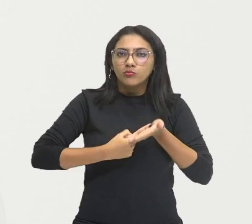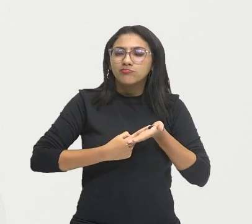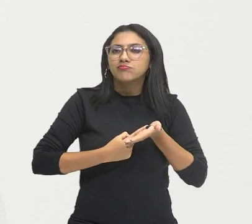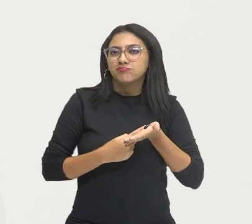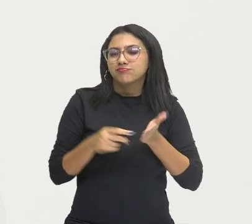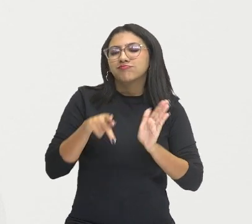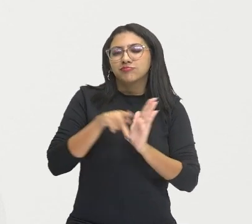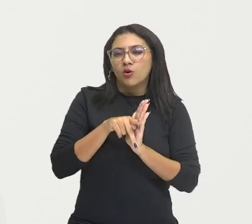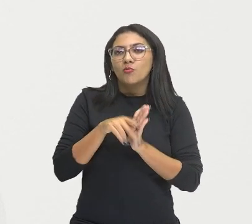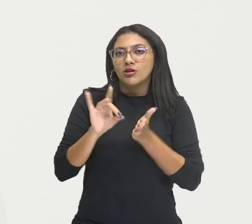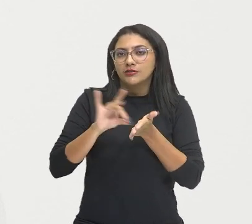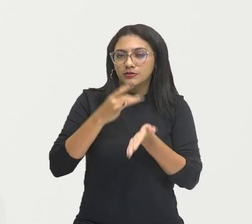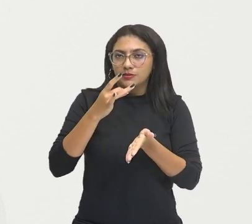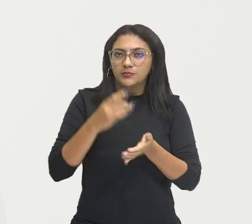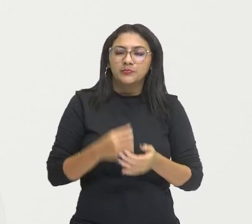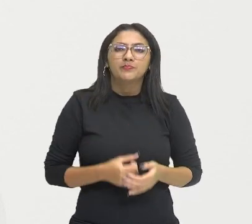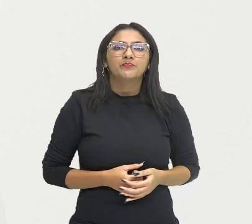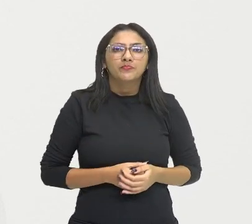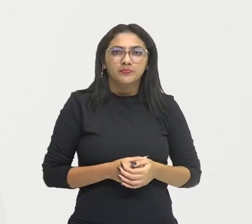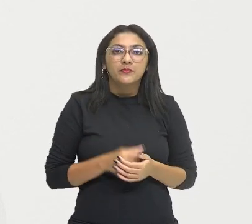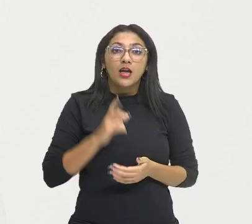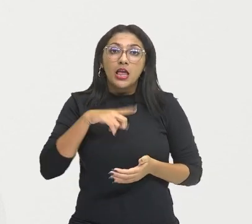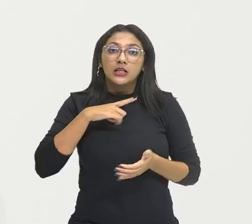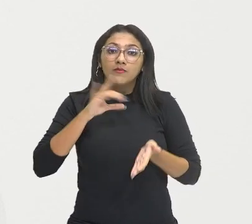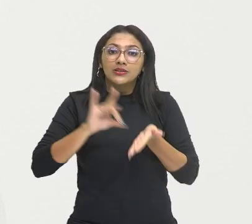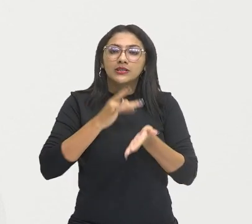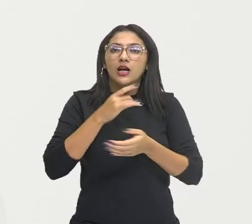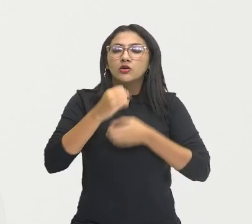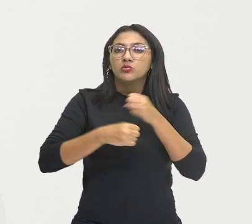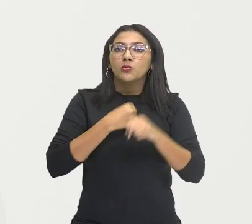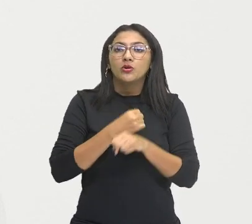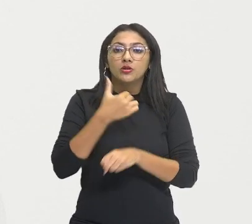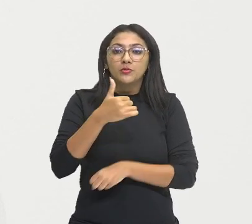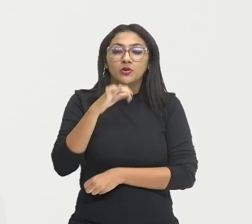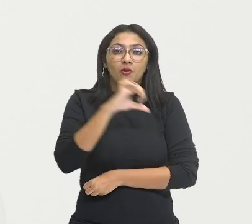bom, turma? Que foi assinado no ano de